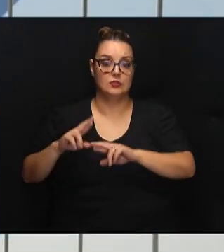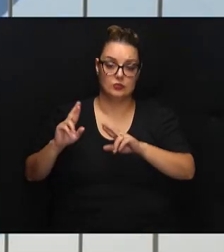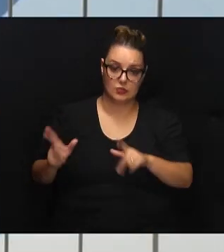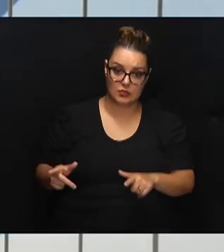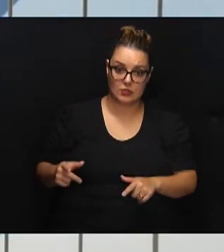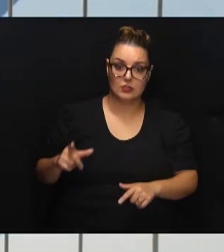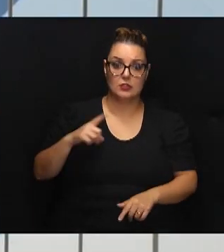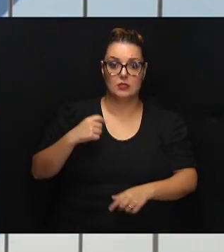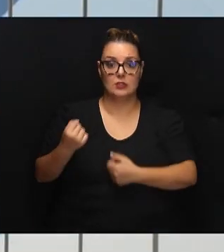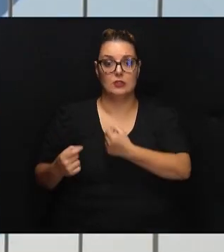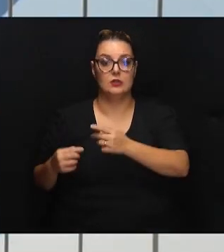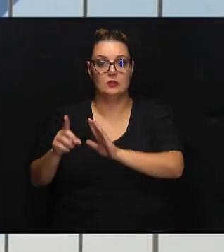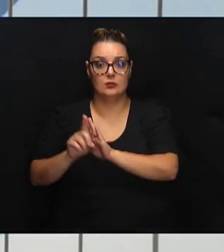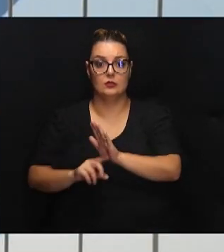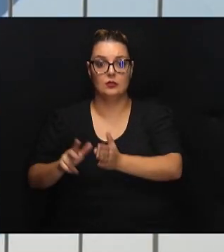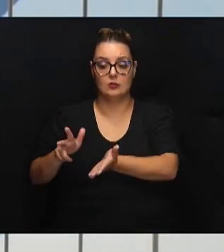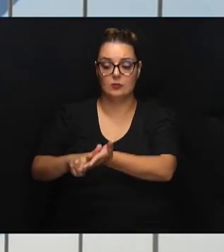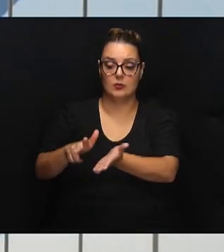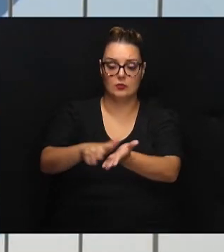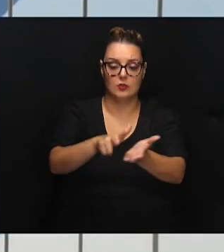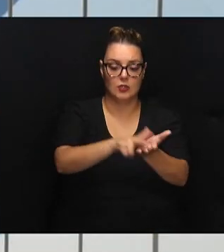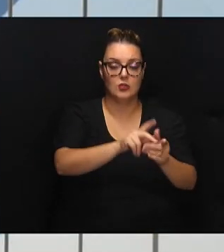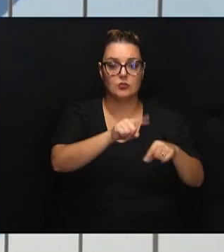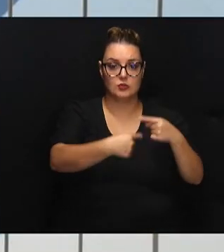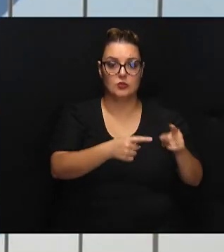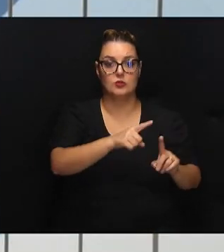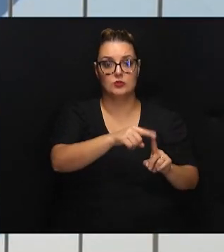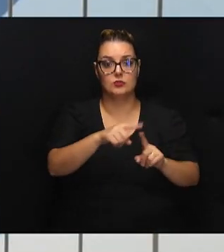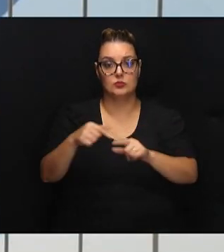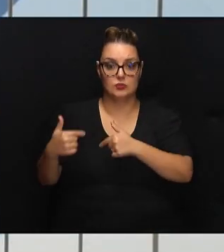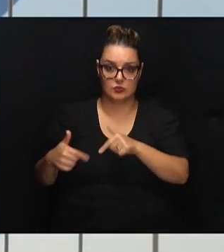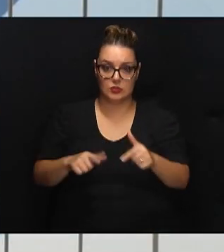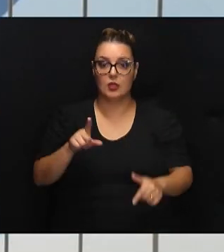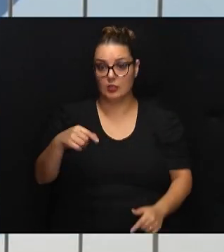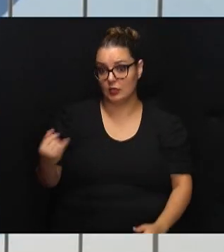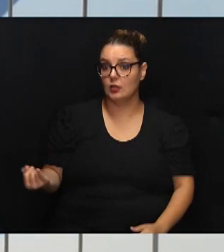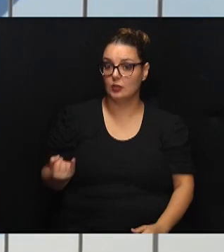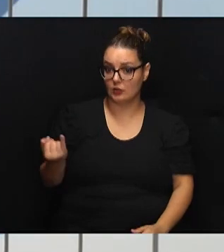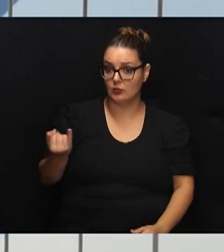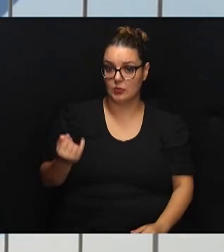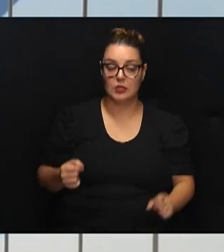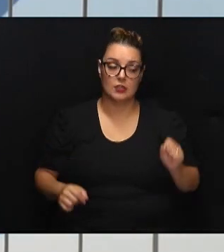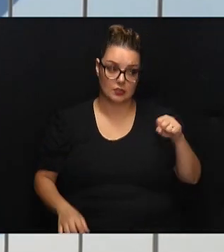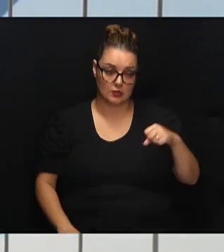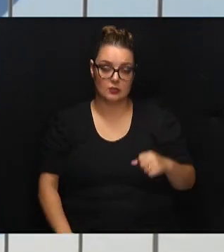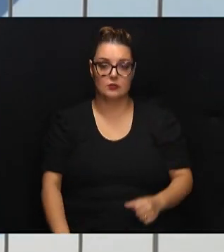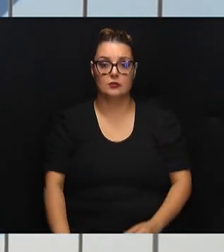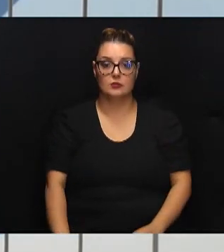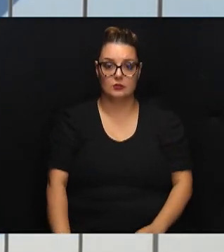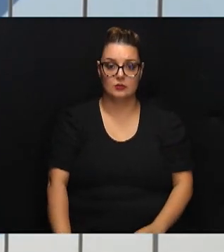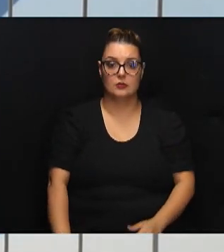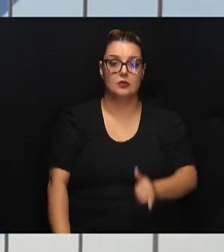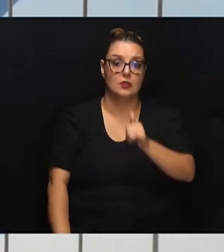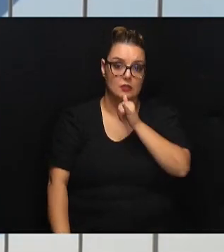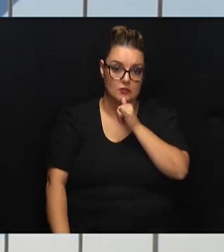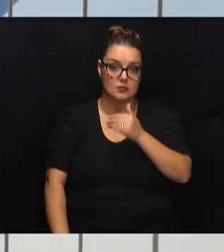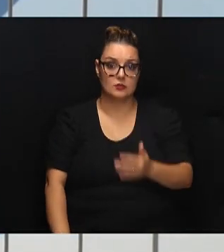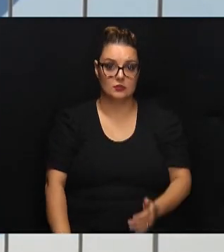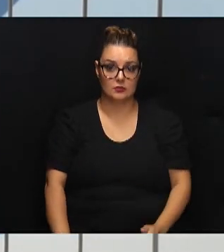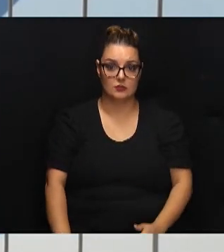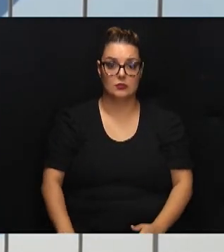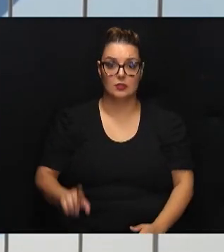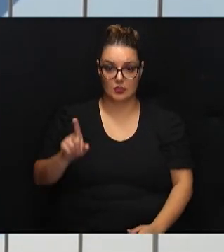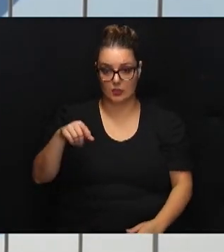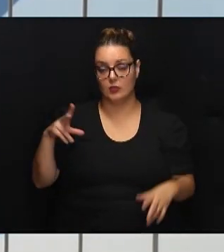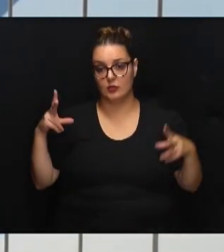Então, essa regulamentação dos outros tipos de trabalho é super importante. Sim. E a título de exemplo, também são os motoristas